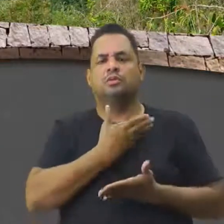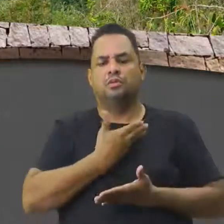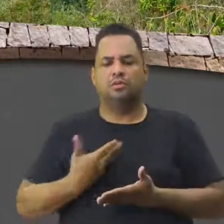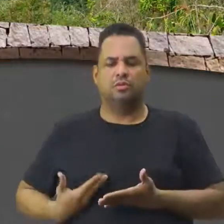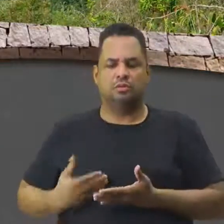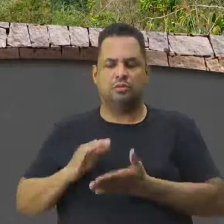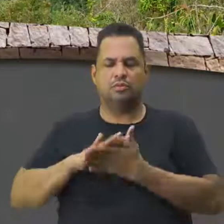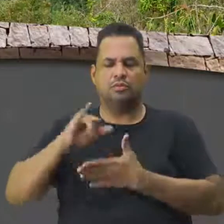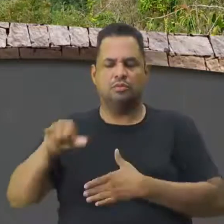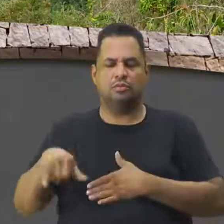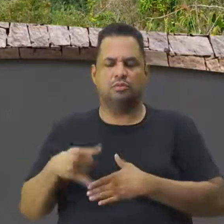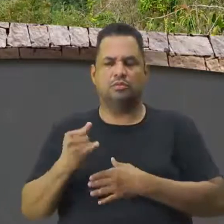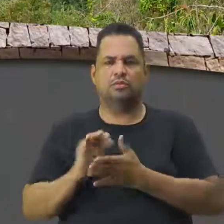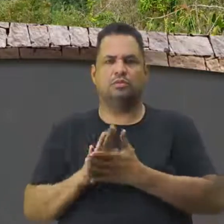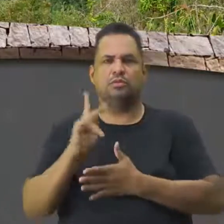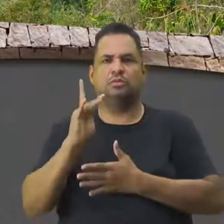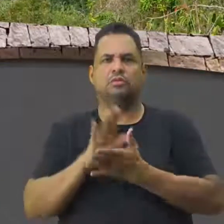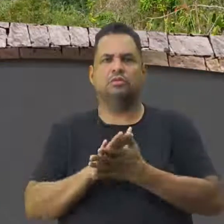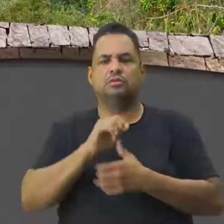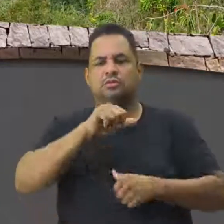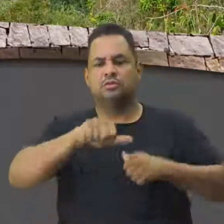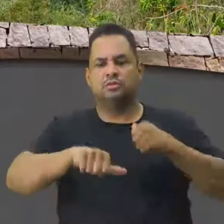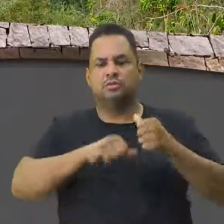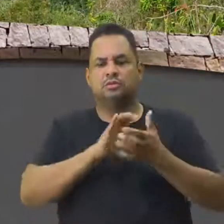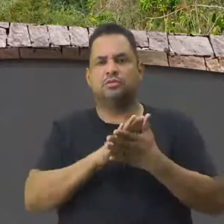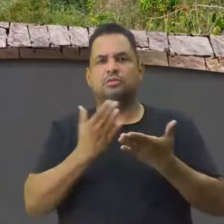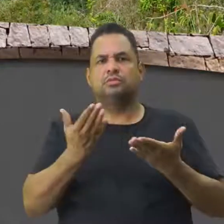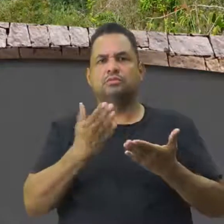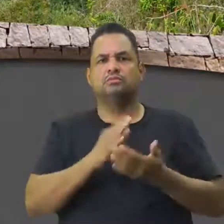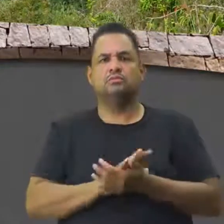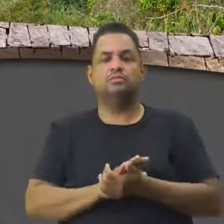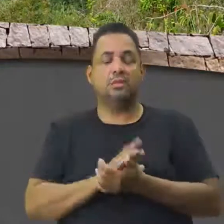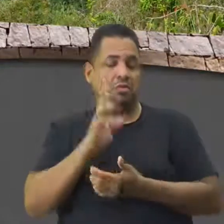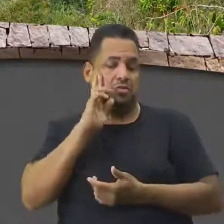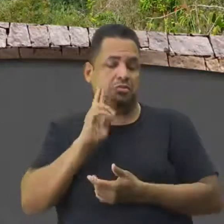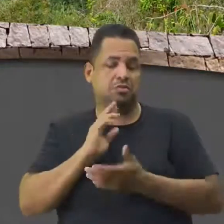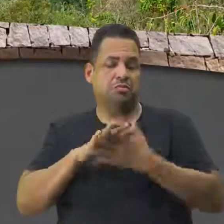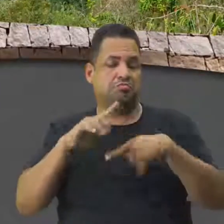a ser território federal de Rondônia, que era território federal do Guaporé,